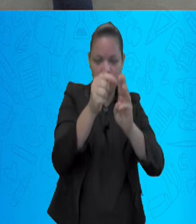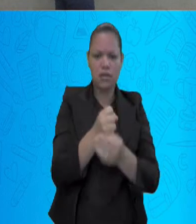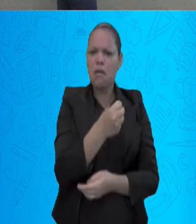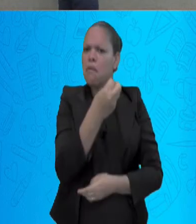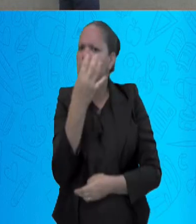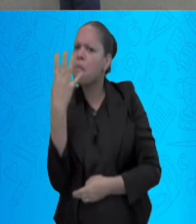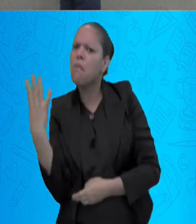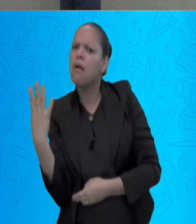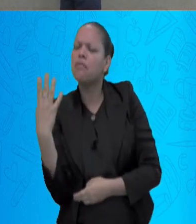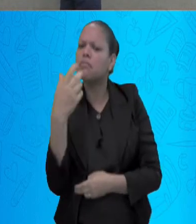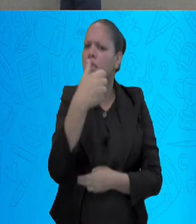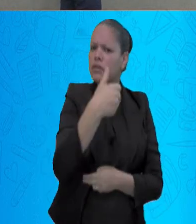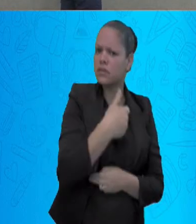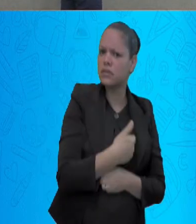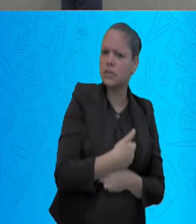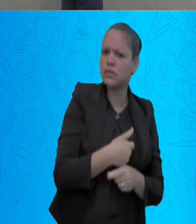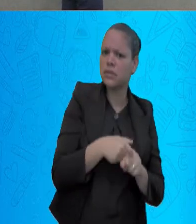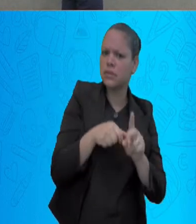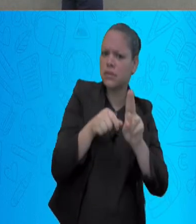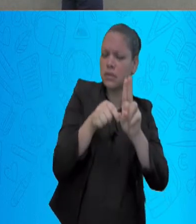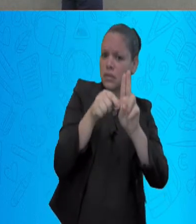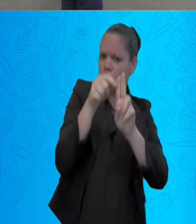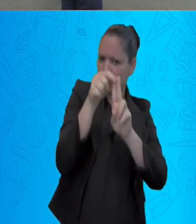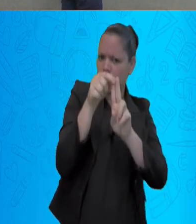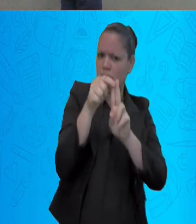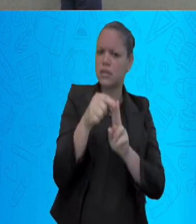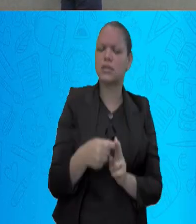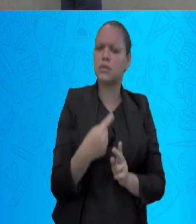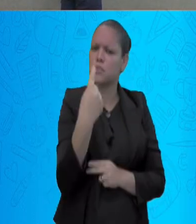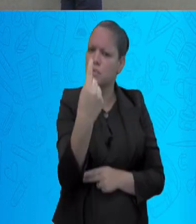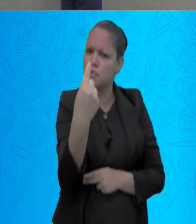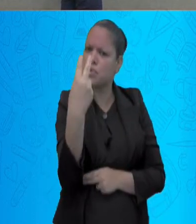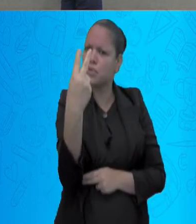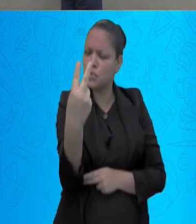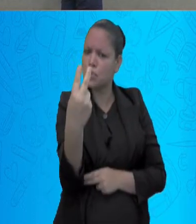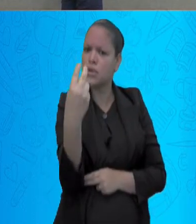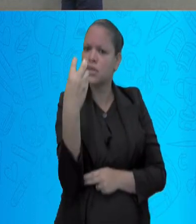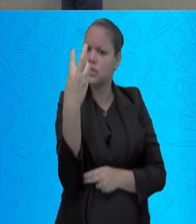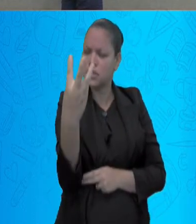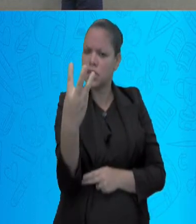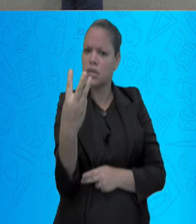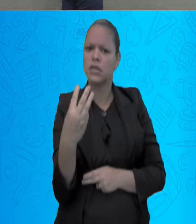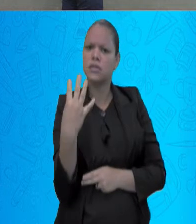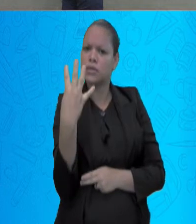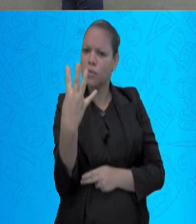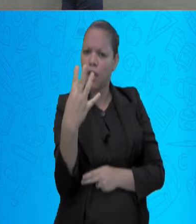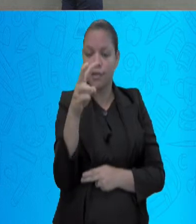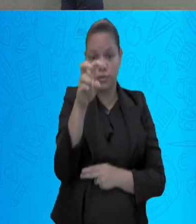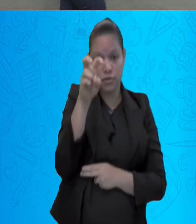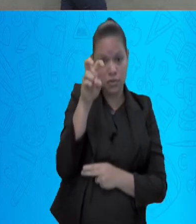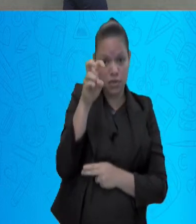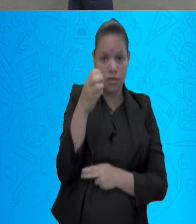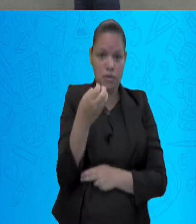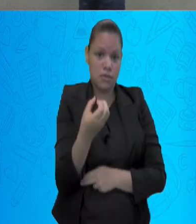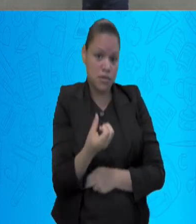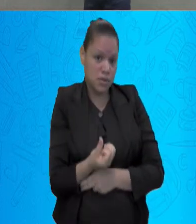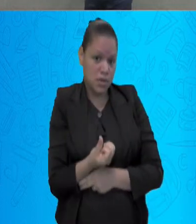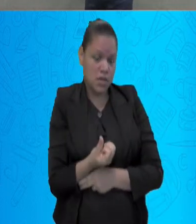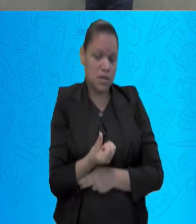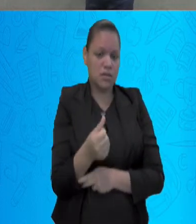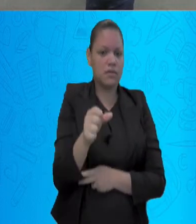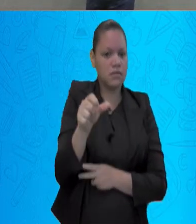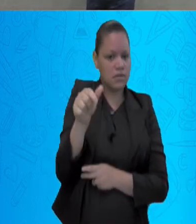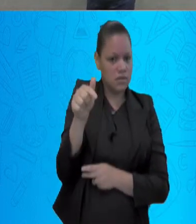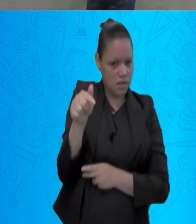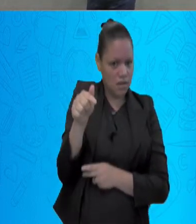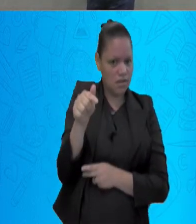nós temos? 1, 2, 3, 4, 5, 6, 7. Então, nós